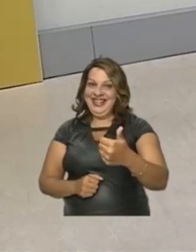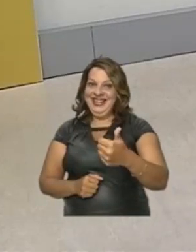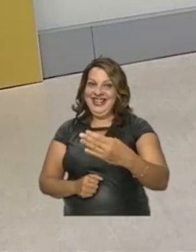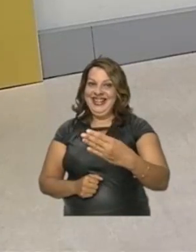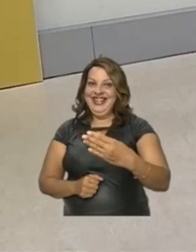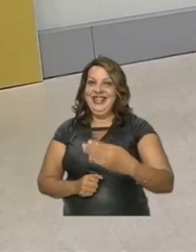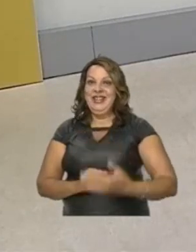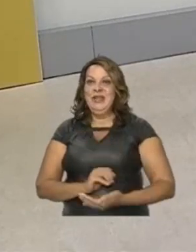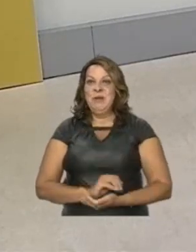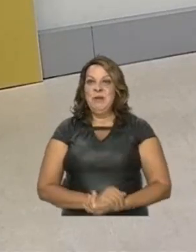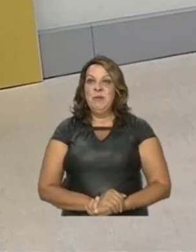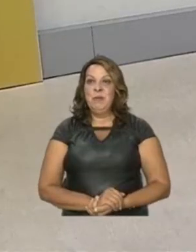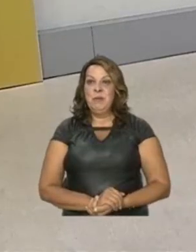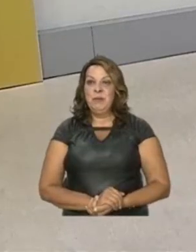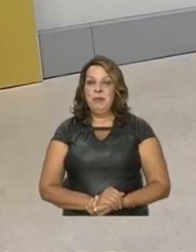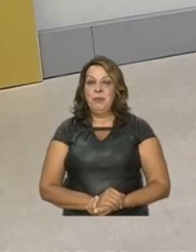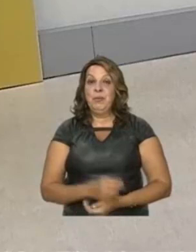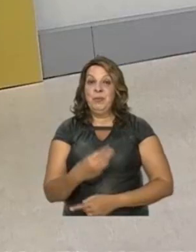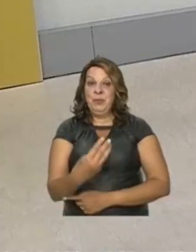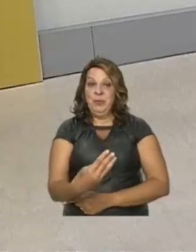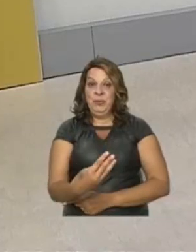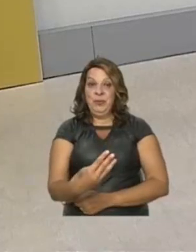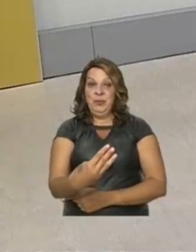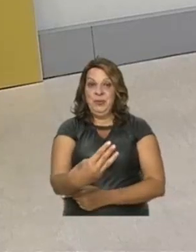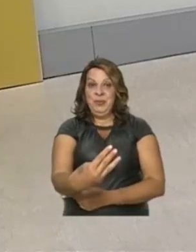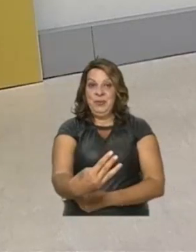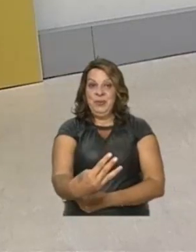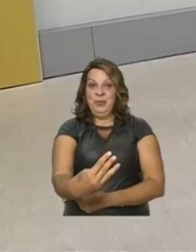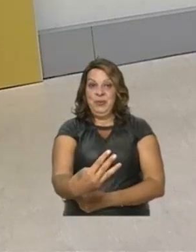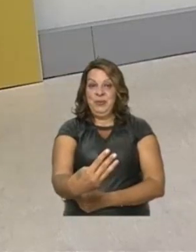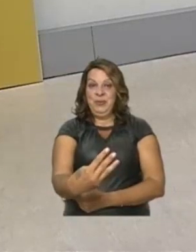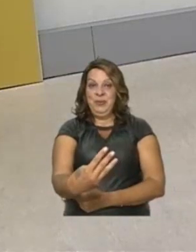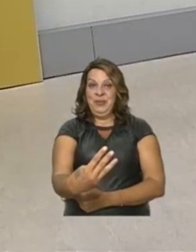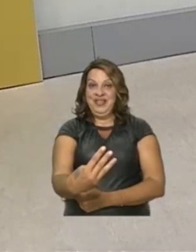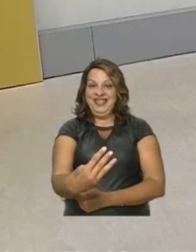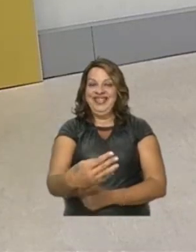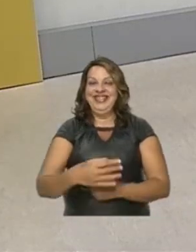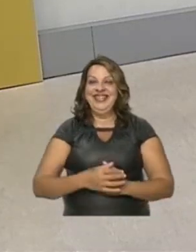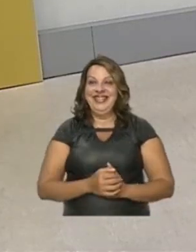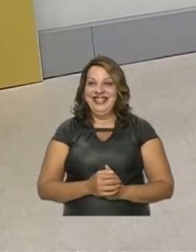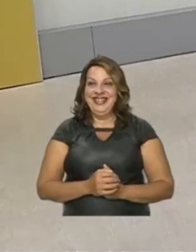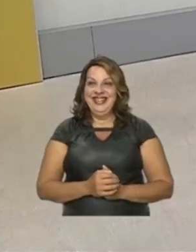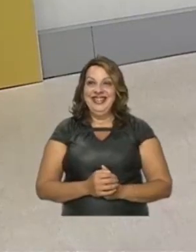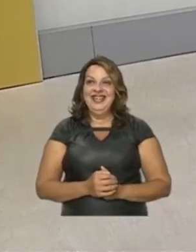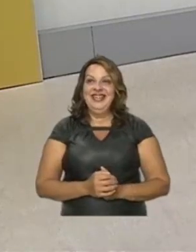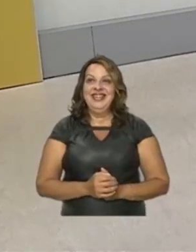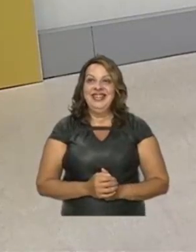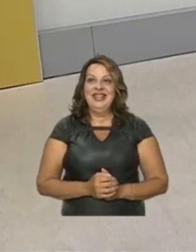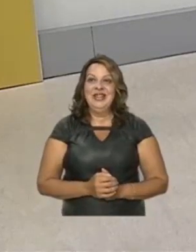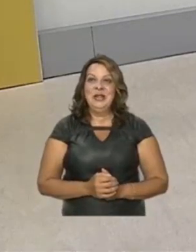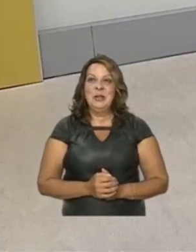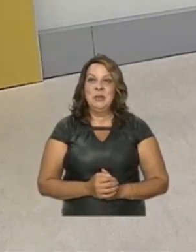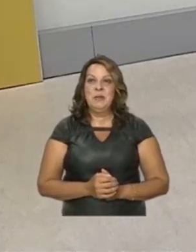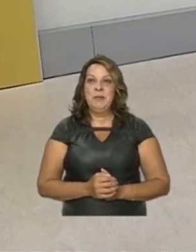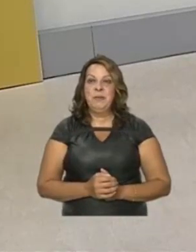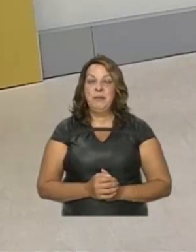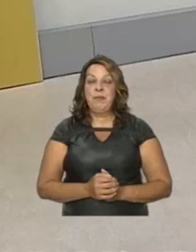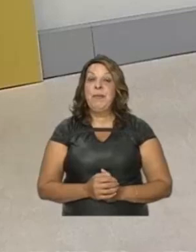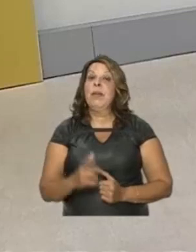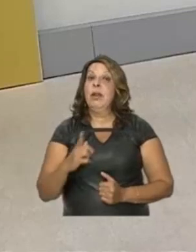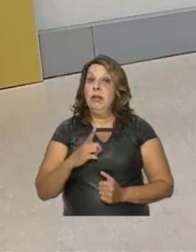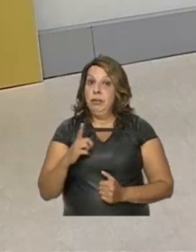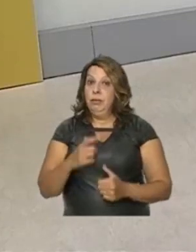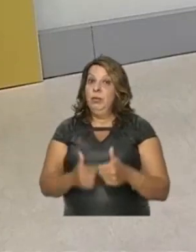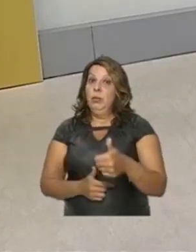bolinha da vez, 14. E agora número 3, 3 é a bolinha da vez, 3, 3. Tem também o